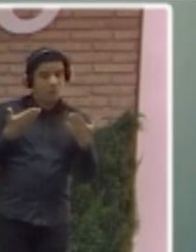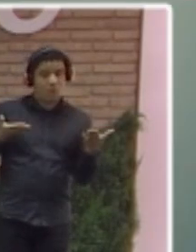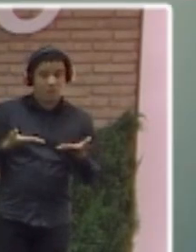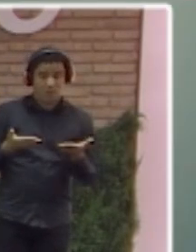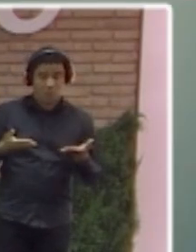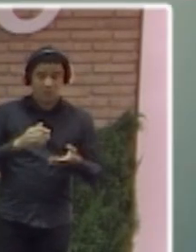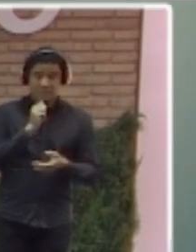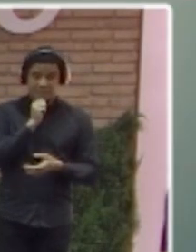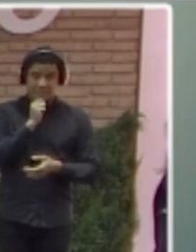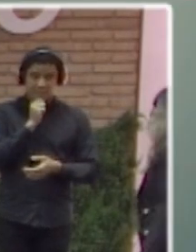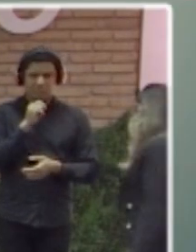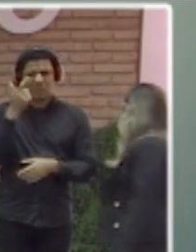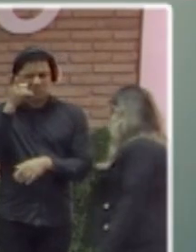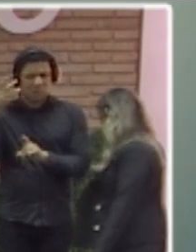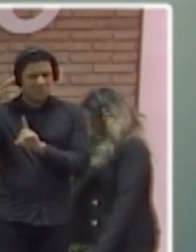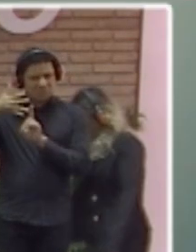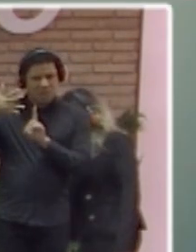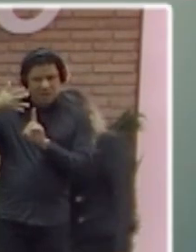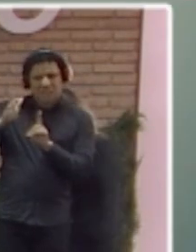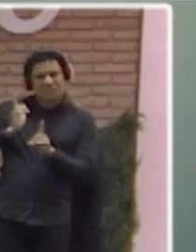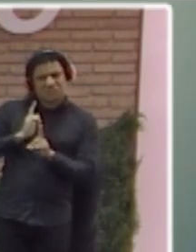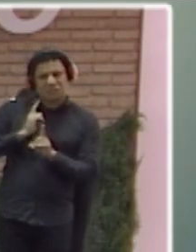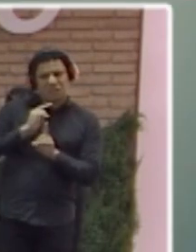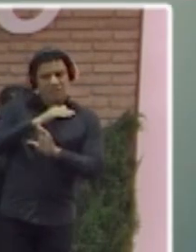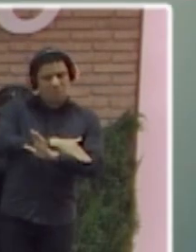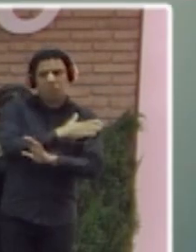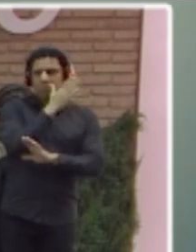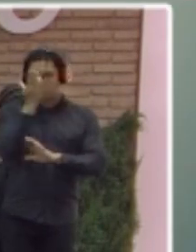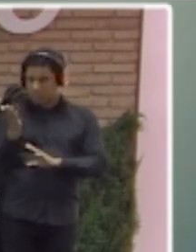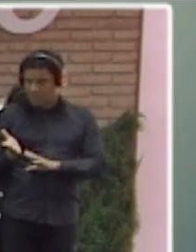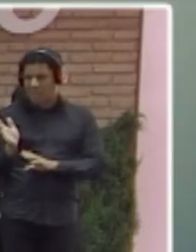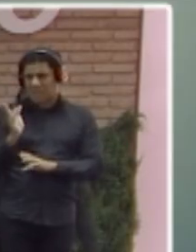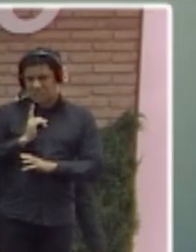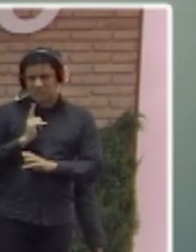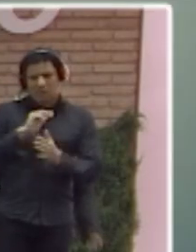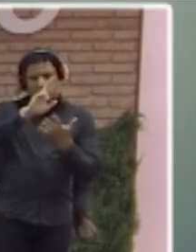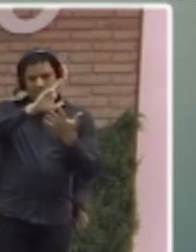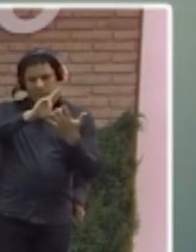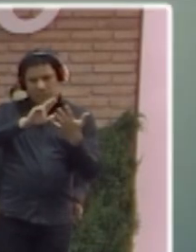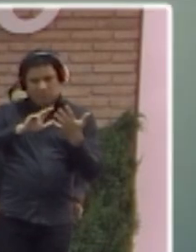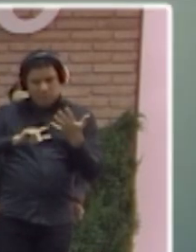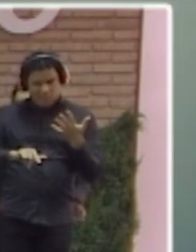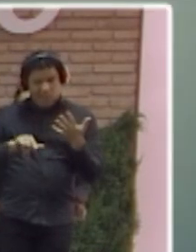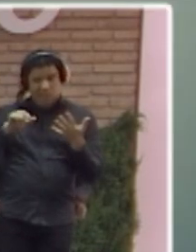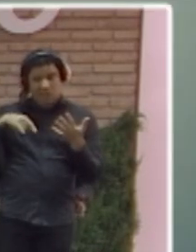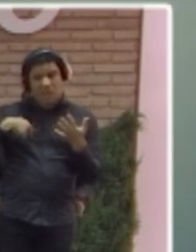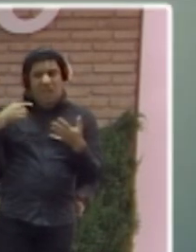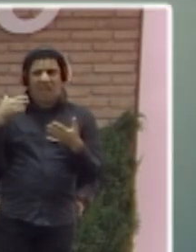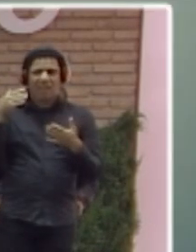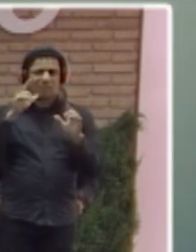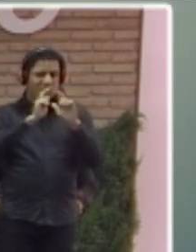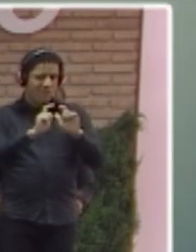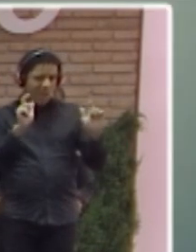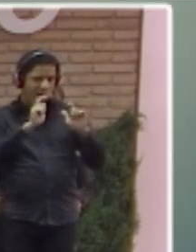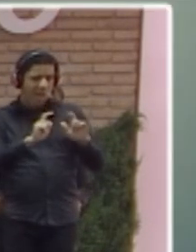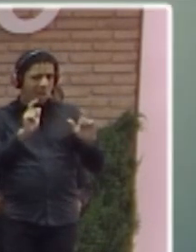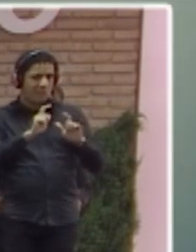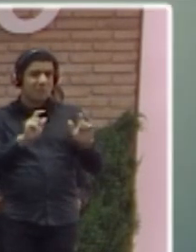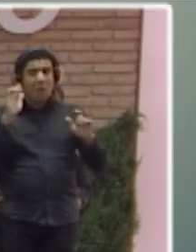pelas outras palestras que a gente teve aqui durante o dia, tiveram diversas frases,